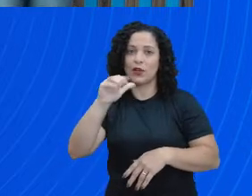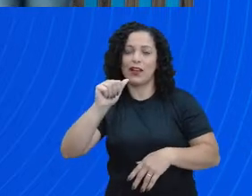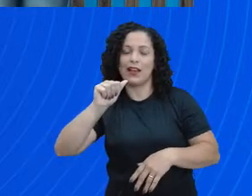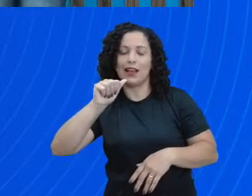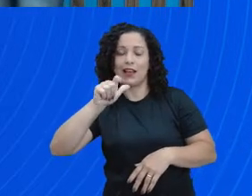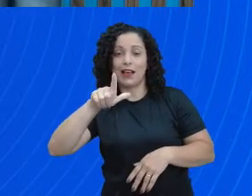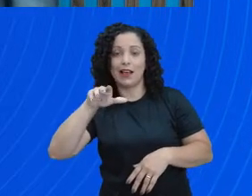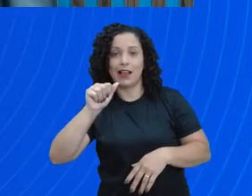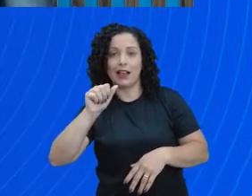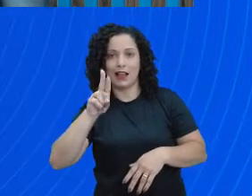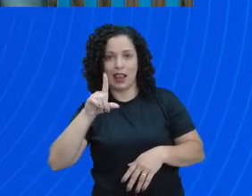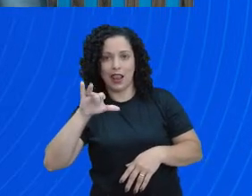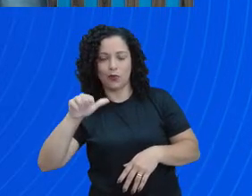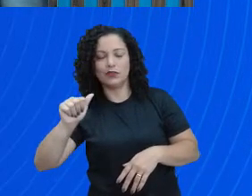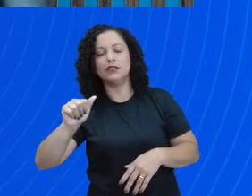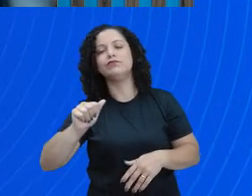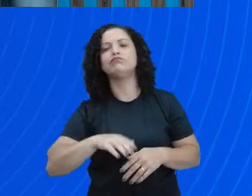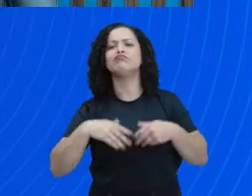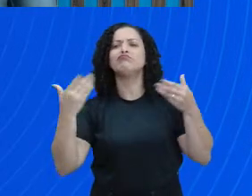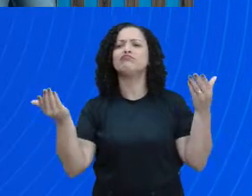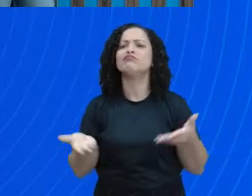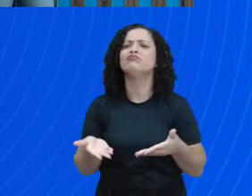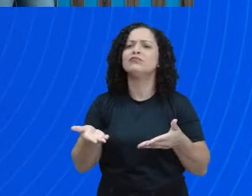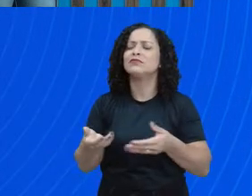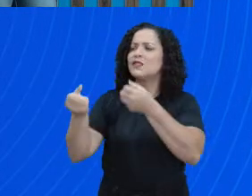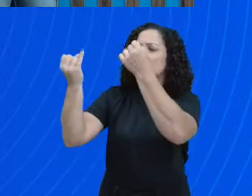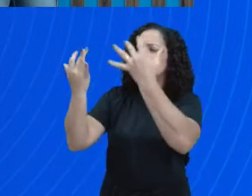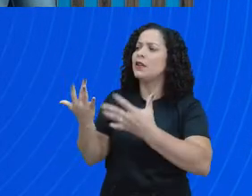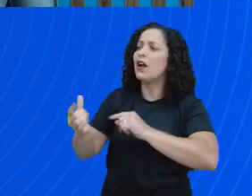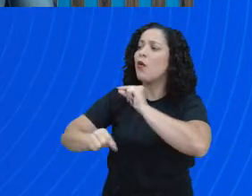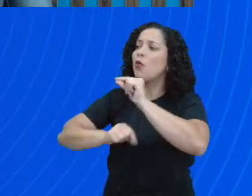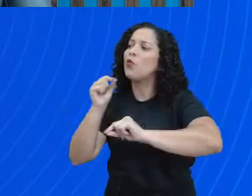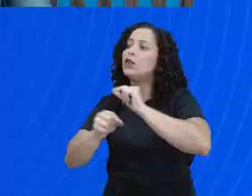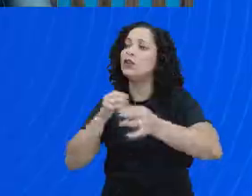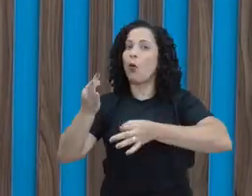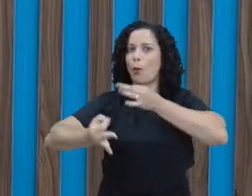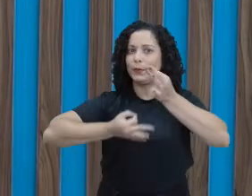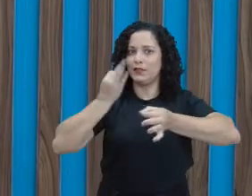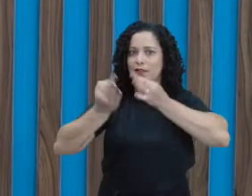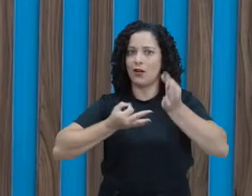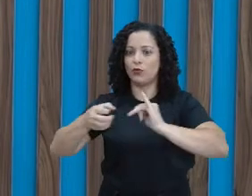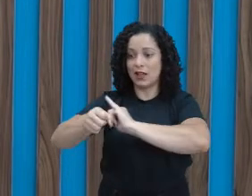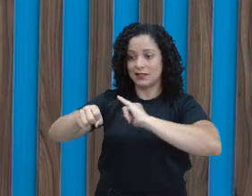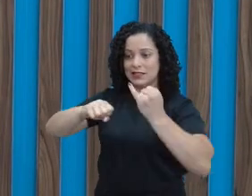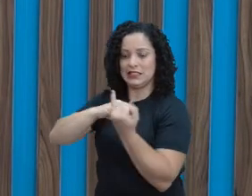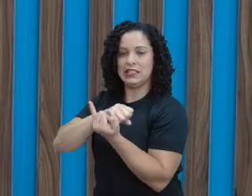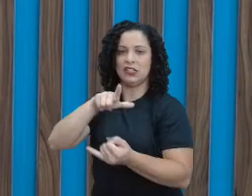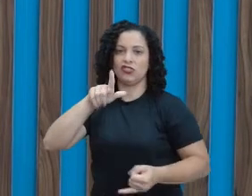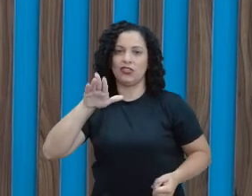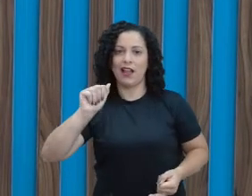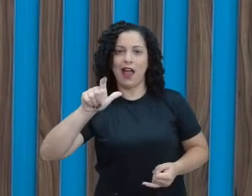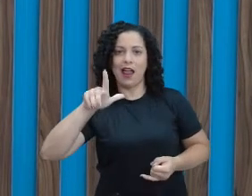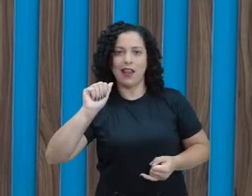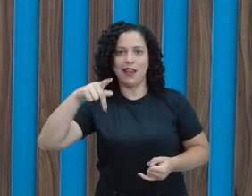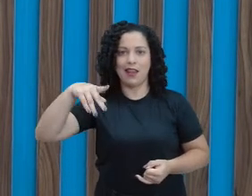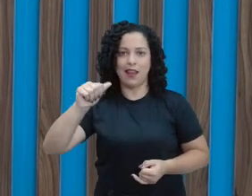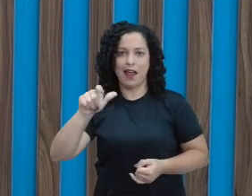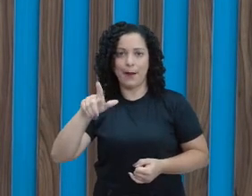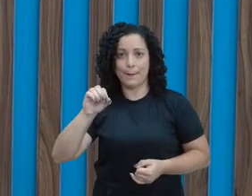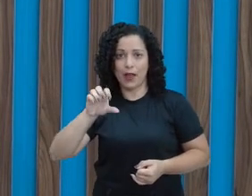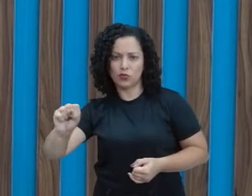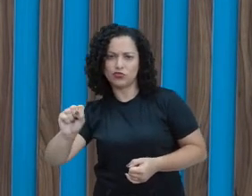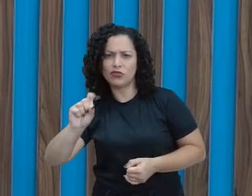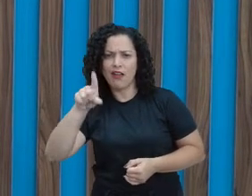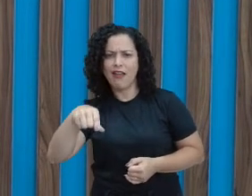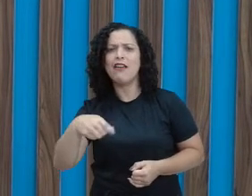senhora fala aí para a gente hoje, né, a respeito das Ilhas Galápagos? Bem, gente, as Ilhas Galápagos, elas ficaram conhecidas realmente